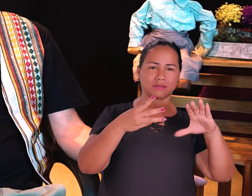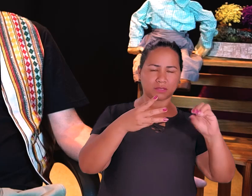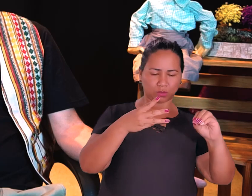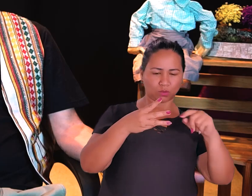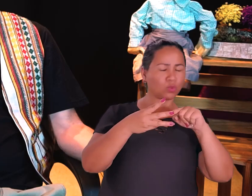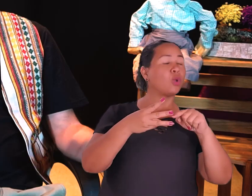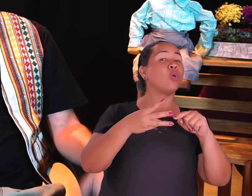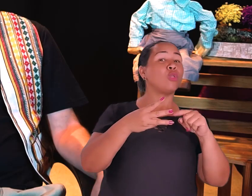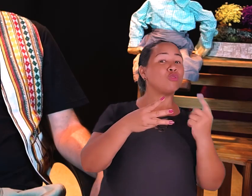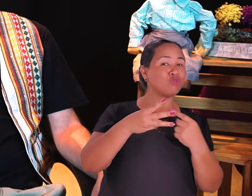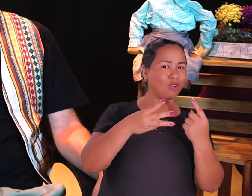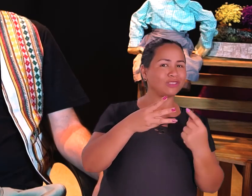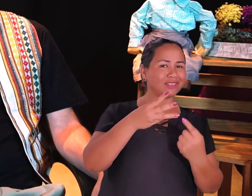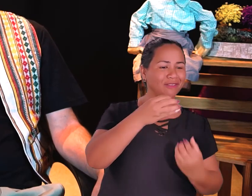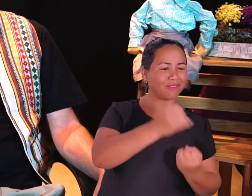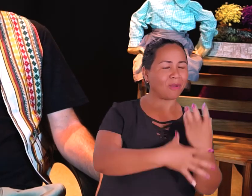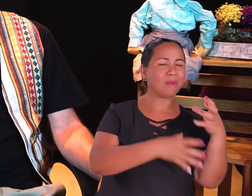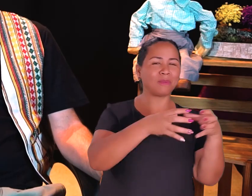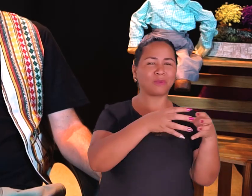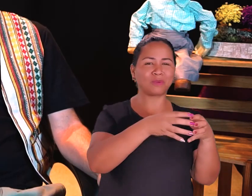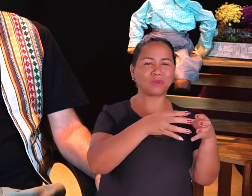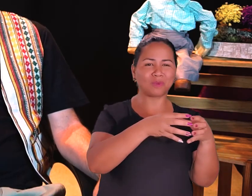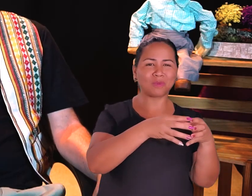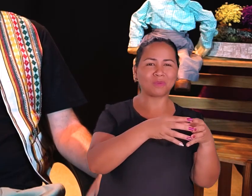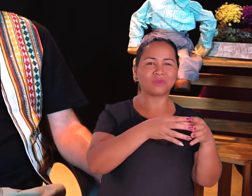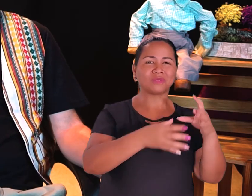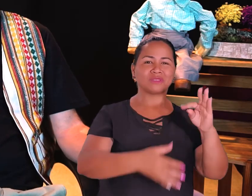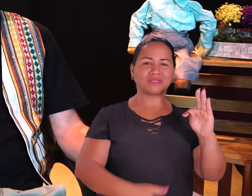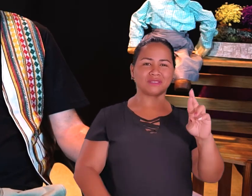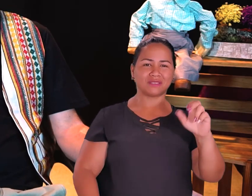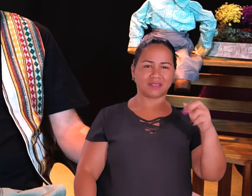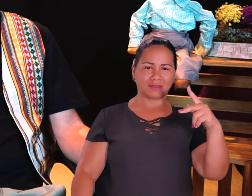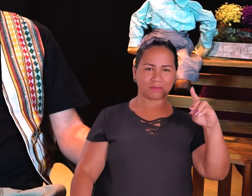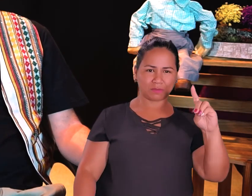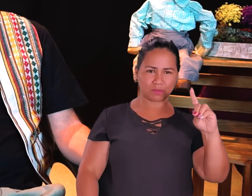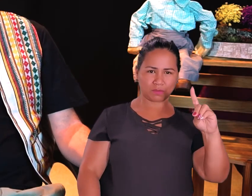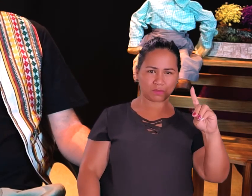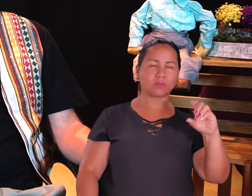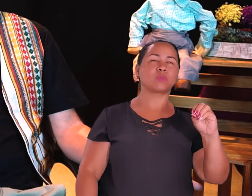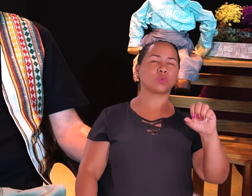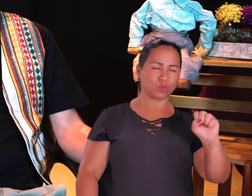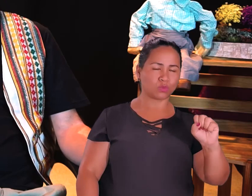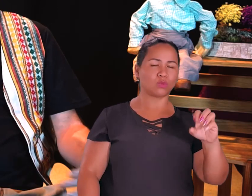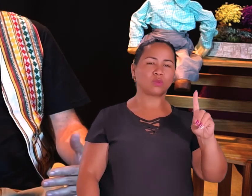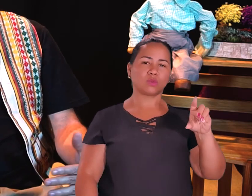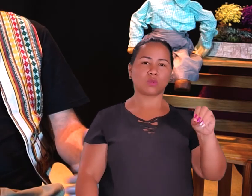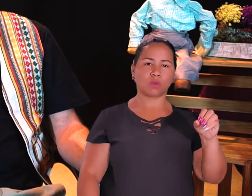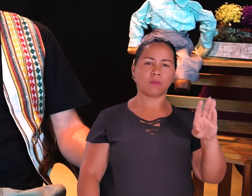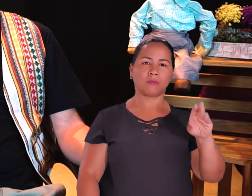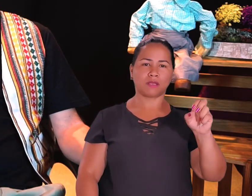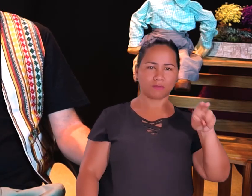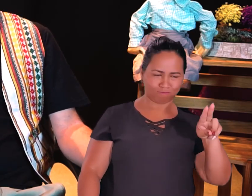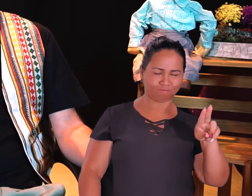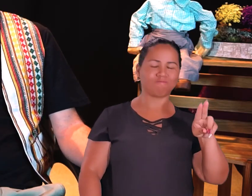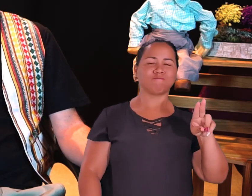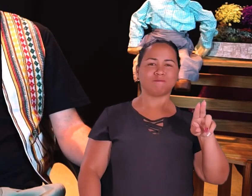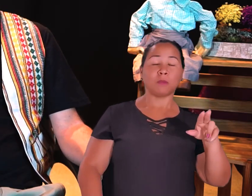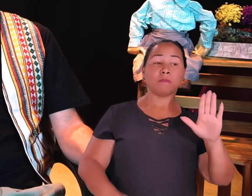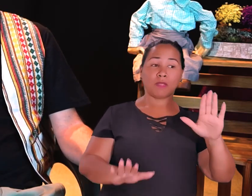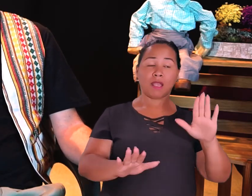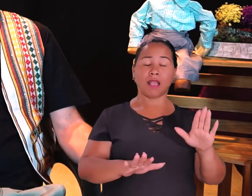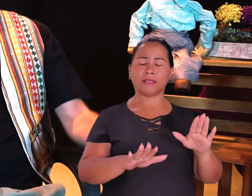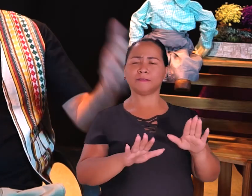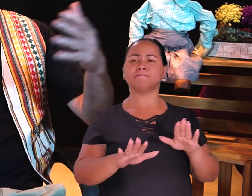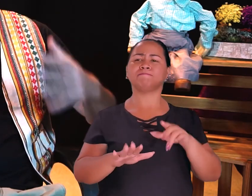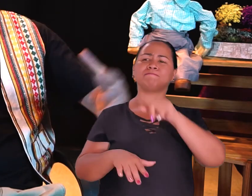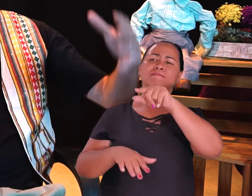um belo dia, o Ayrton me convidou para participar do Bagagem. Aí eu cheguei lá para o Cristóvão Luiz e falei, olha, eu estou saindo porque eu fui chamado para uma outra